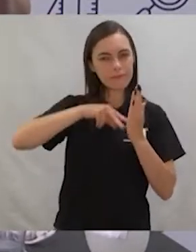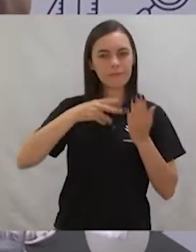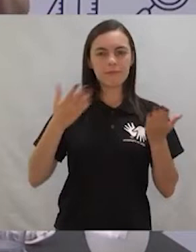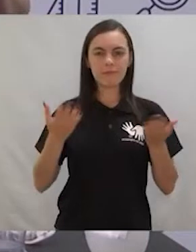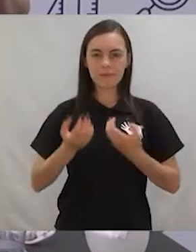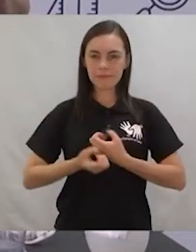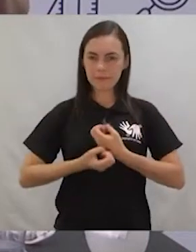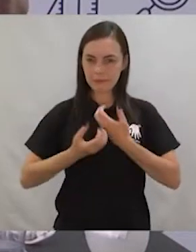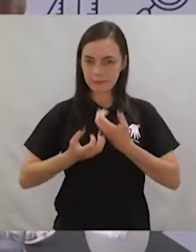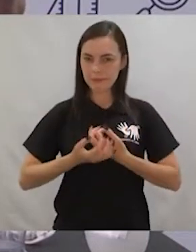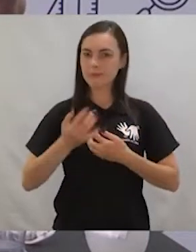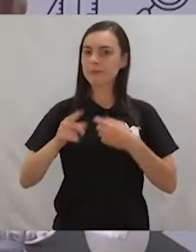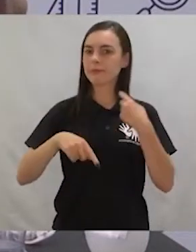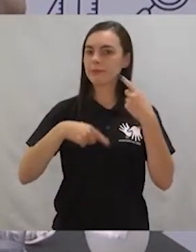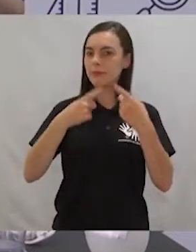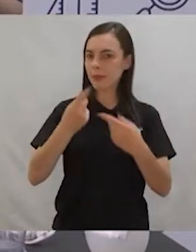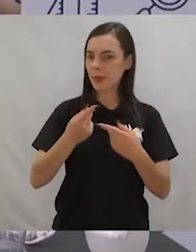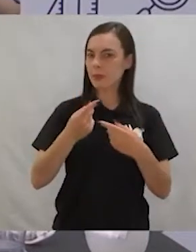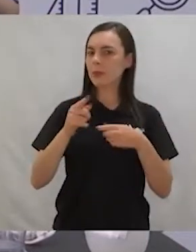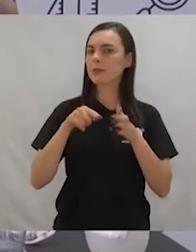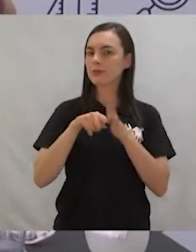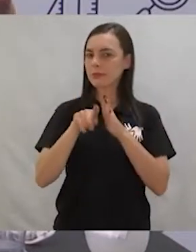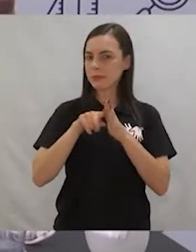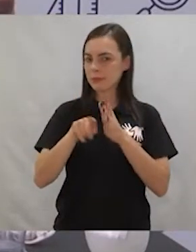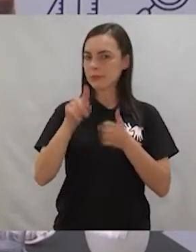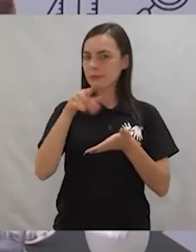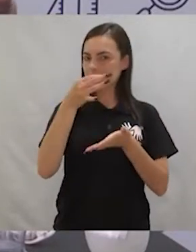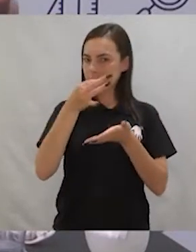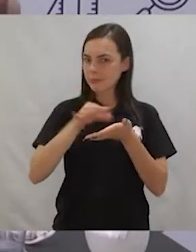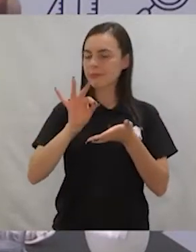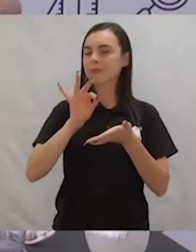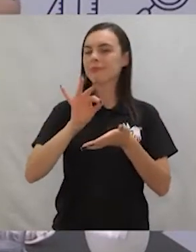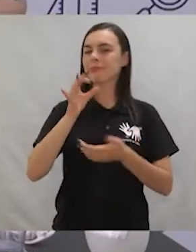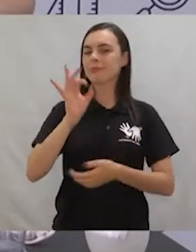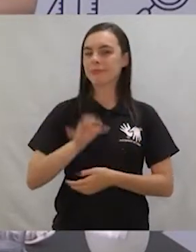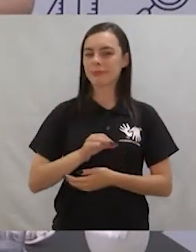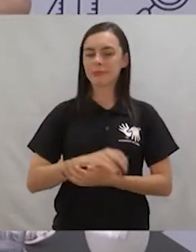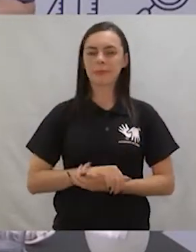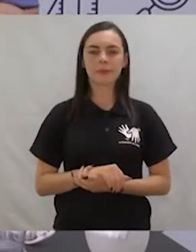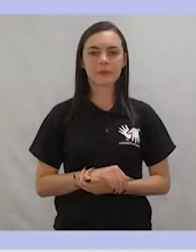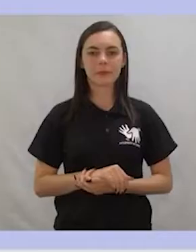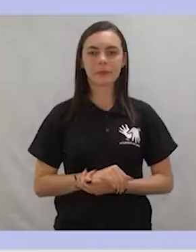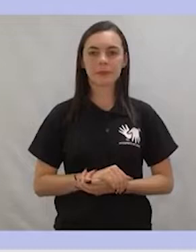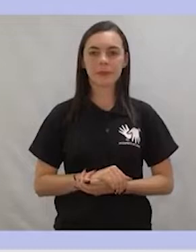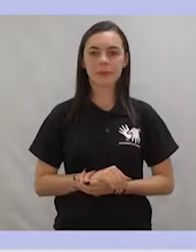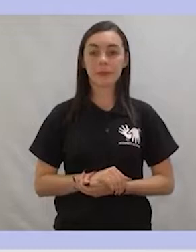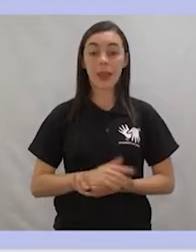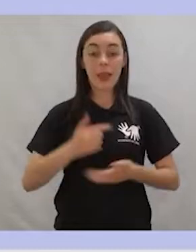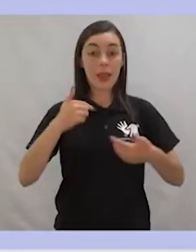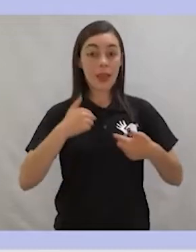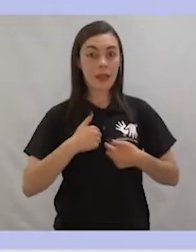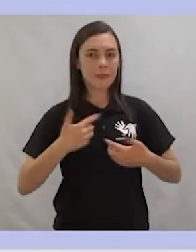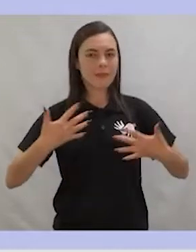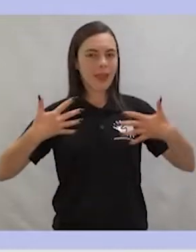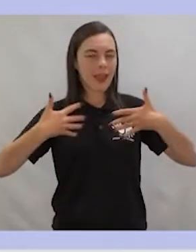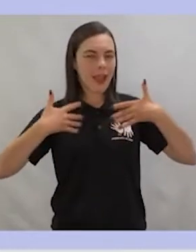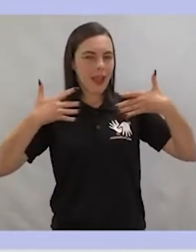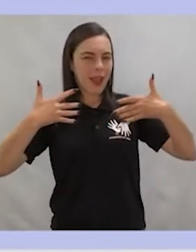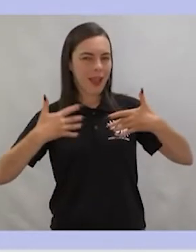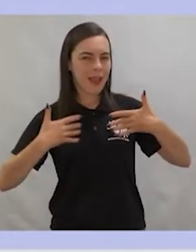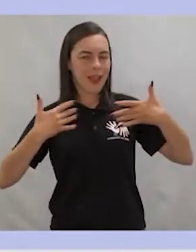leitura da nossa poesia para depois vocês acertarem lá no quiz. Vamos lá. Enquanto eu fiquei